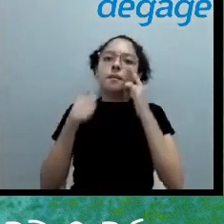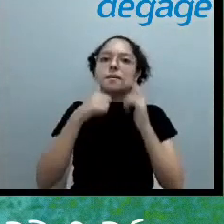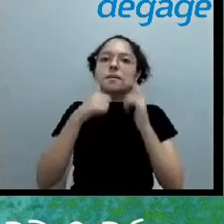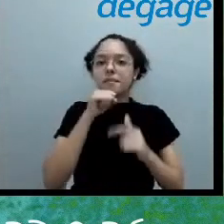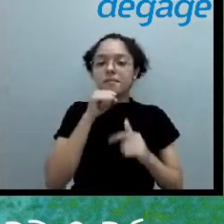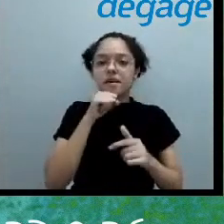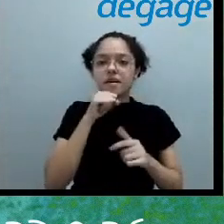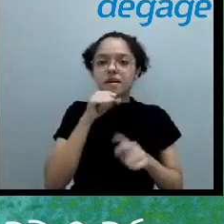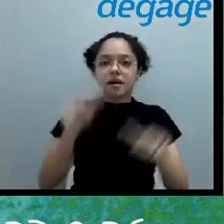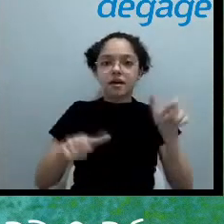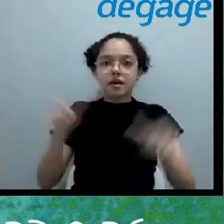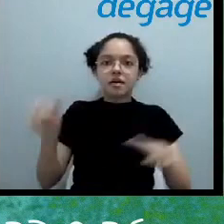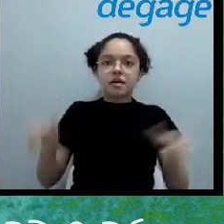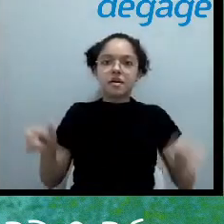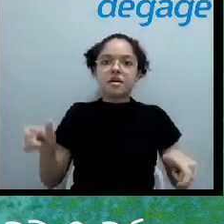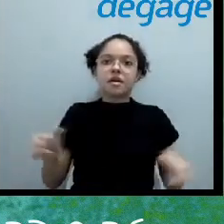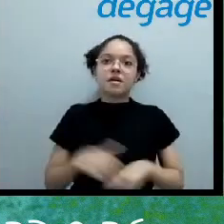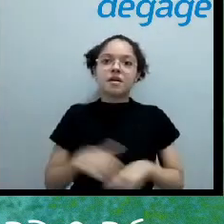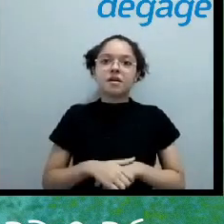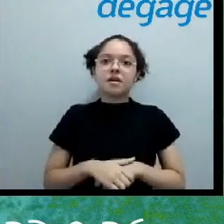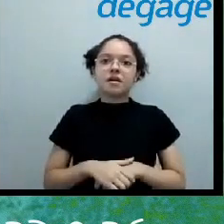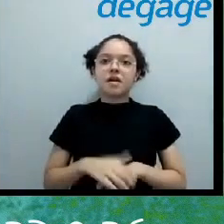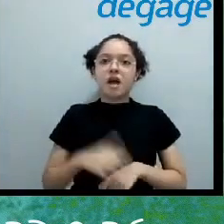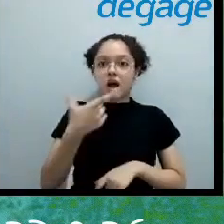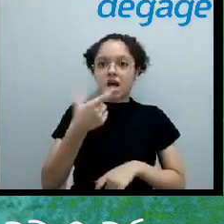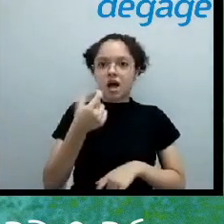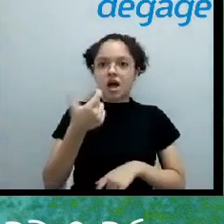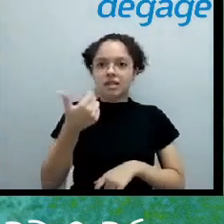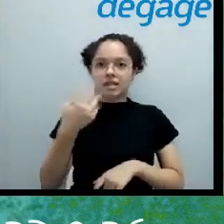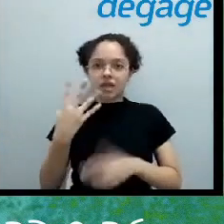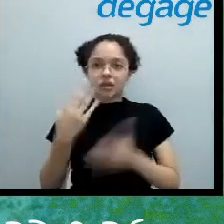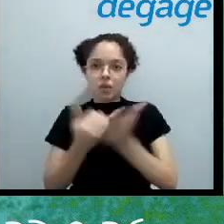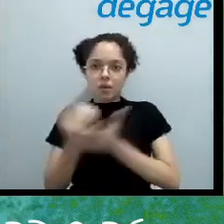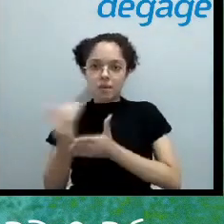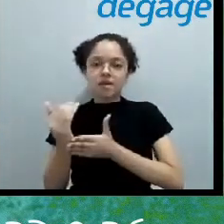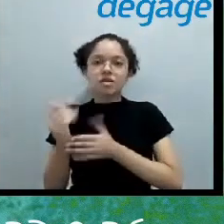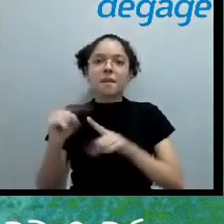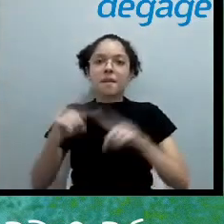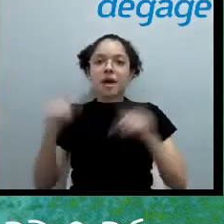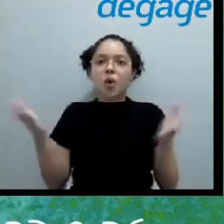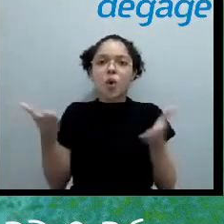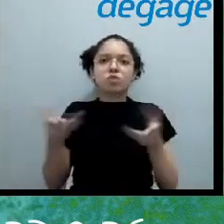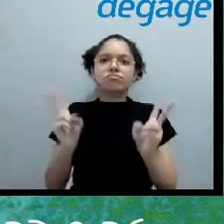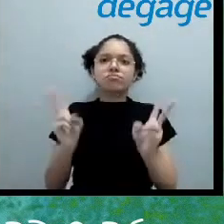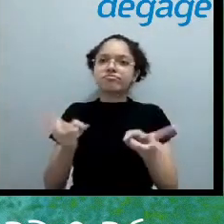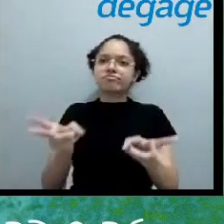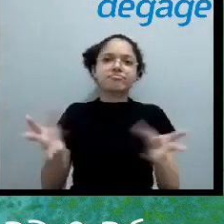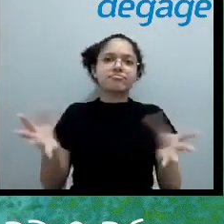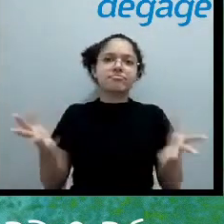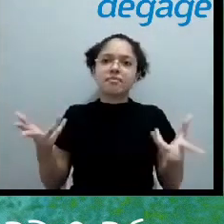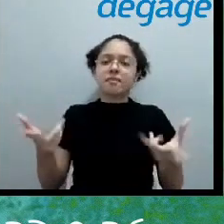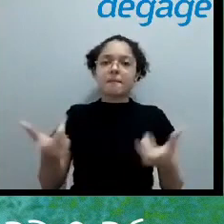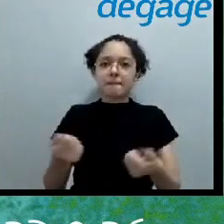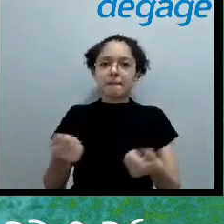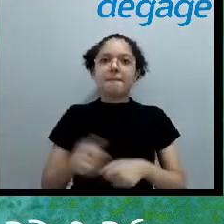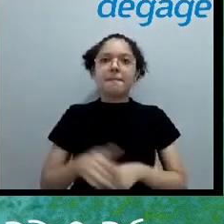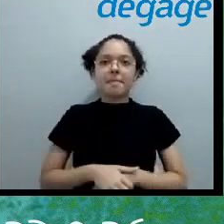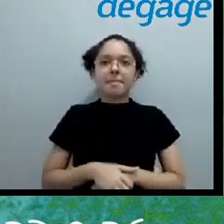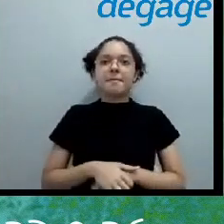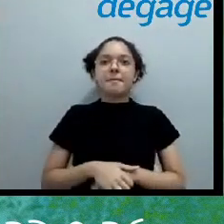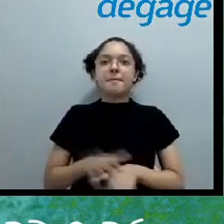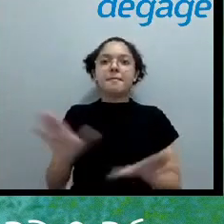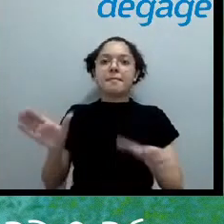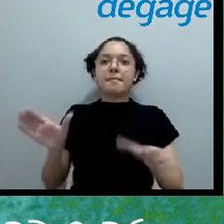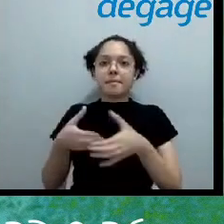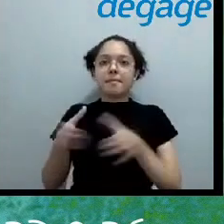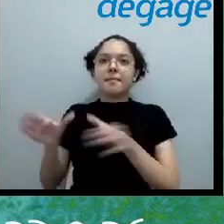lá em 2014 é até hoje um dispositivo muito importante dentro do Circulando. Inclusive, hoje ele integra os outros dispositivos do